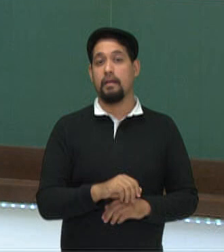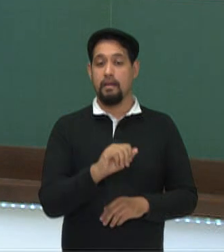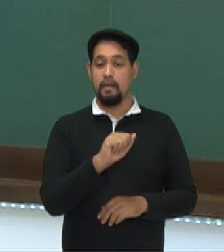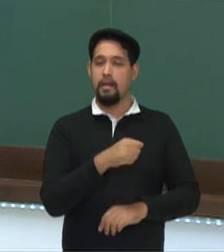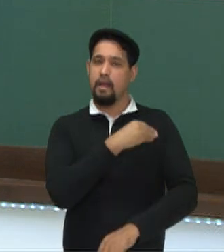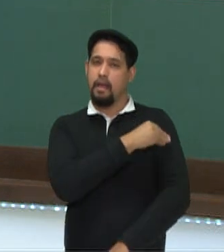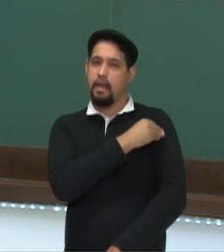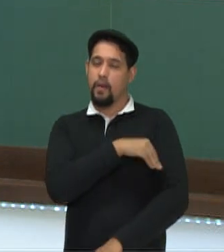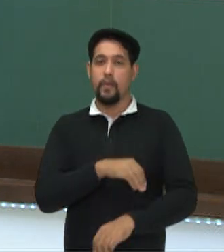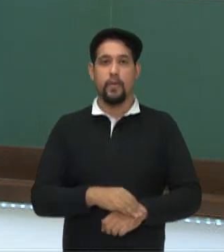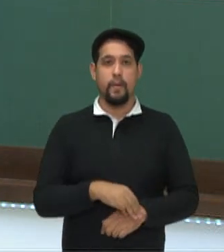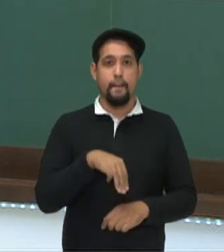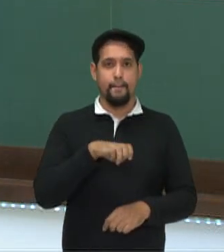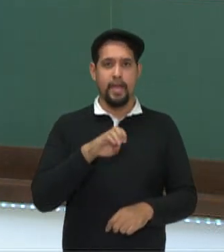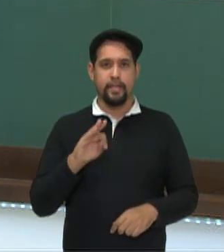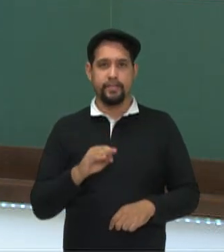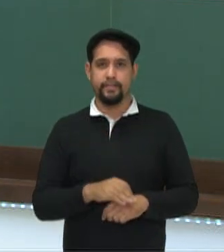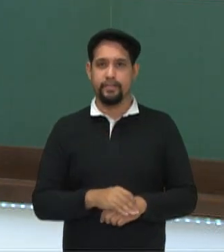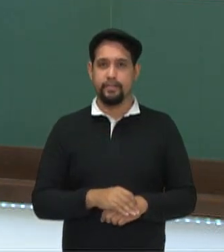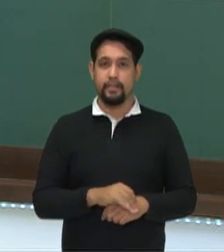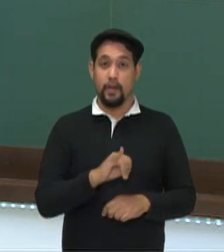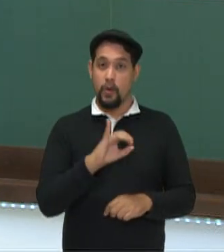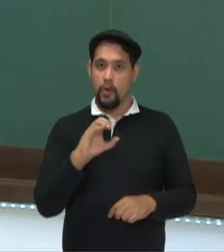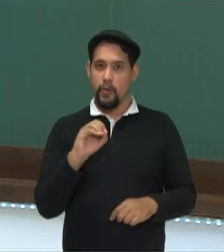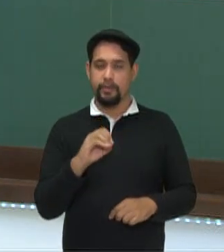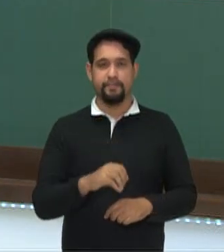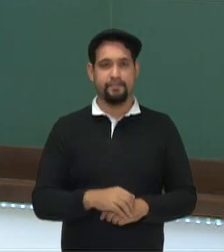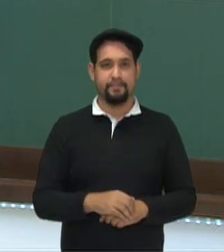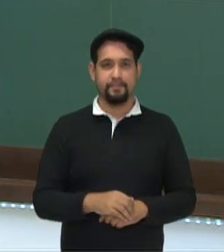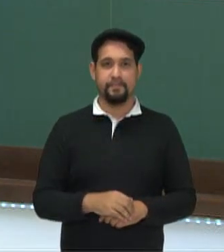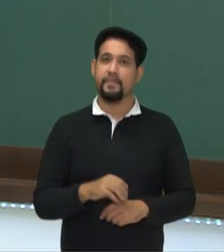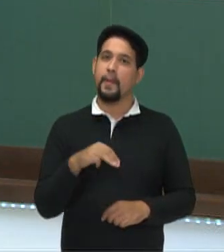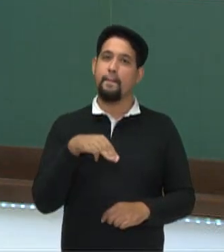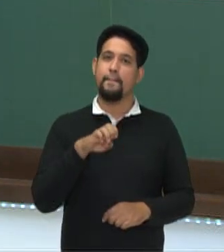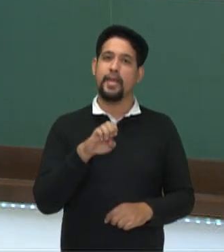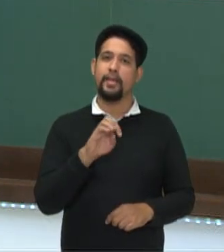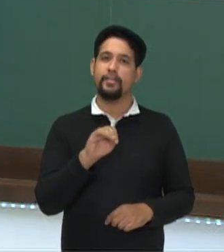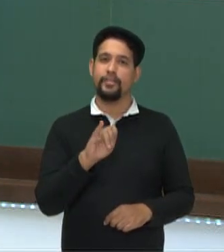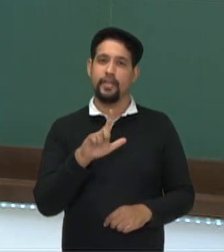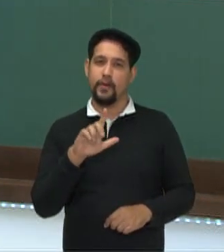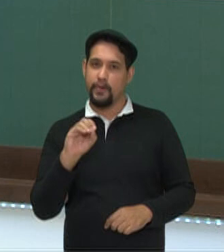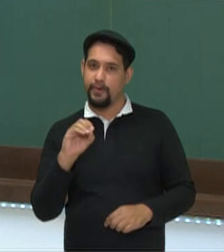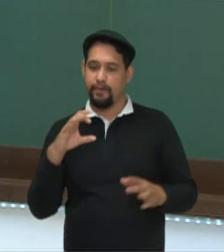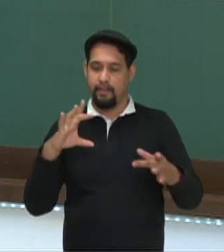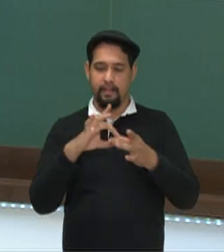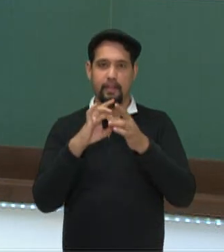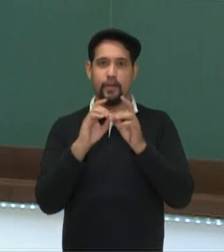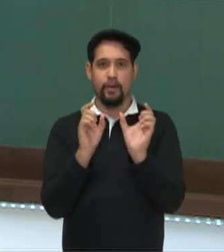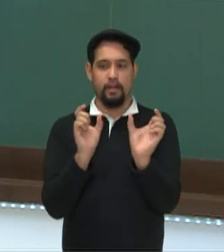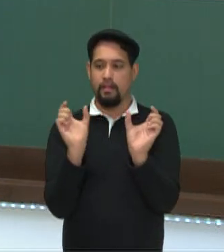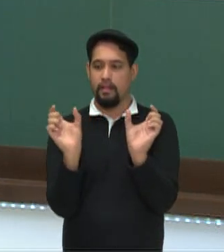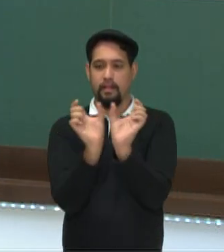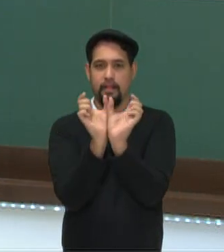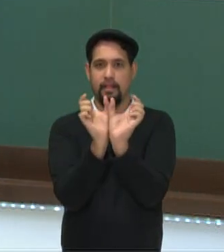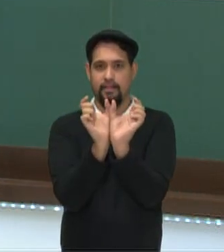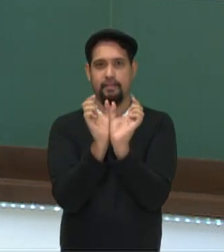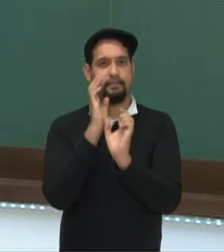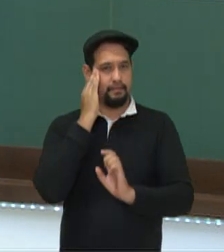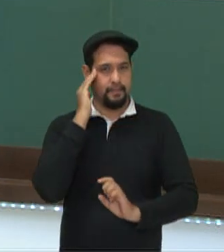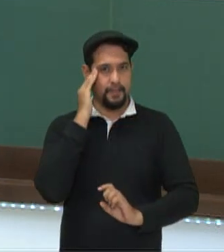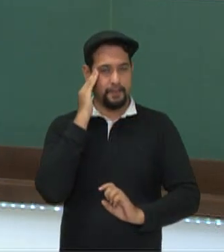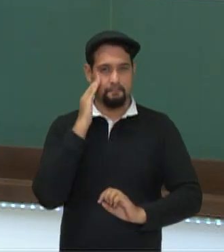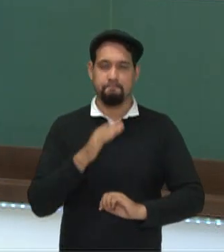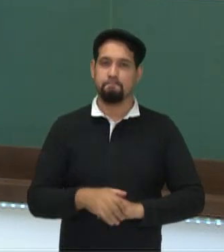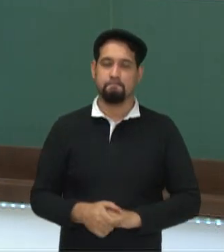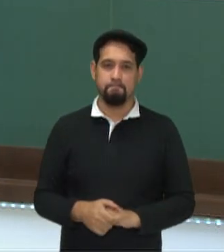álcool metílico, ou seja, álcool metílico. Tá? Álcool metílico. Muito